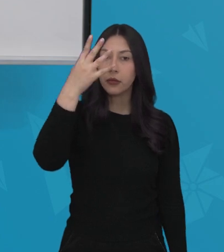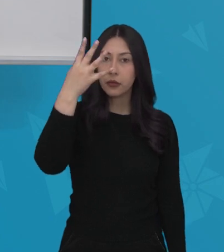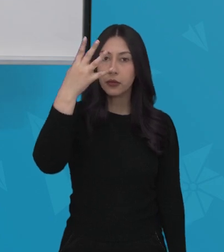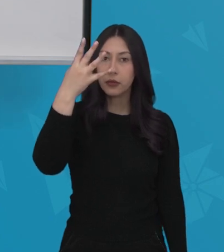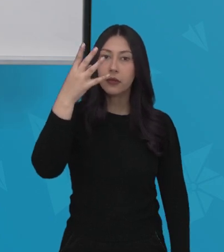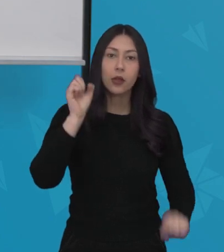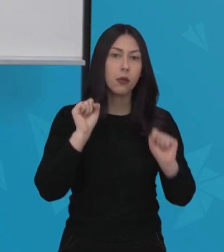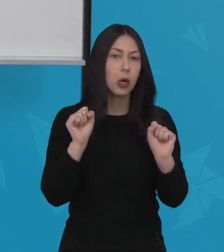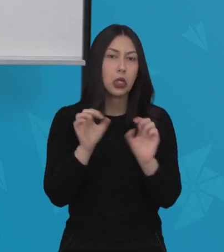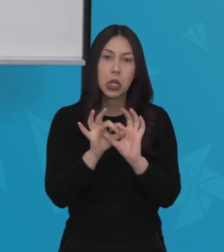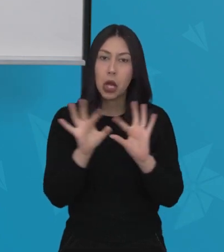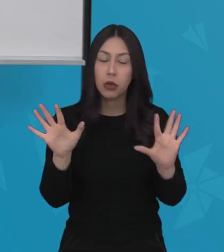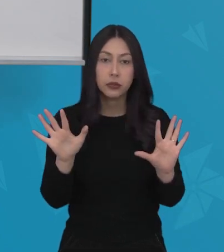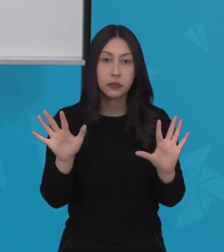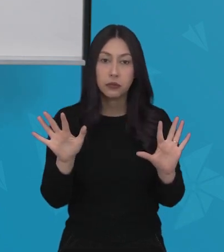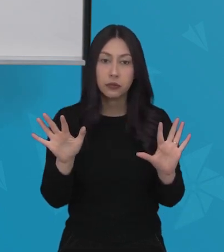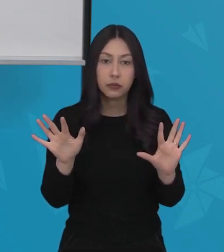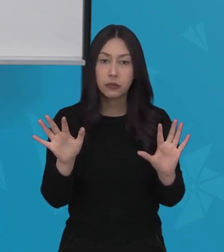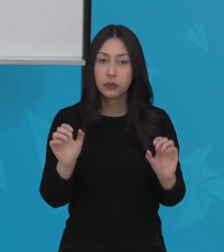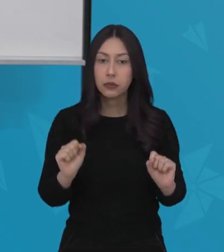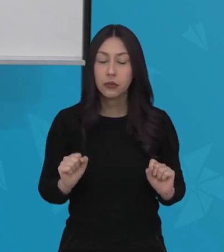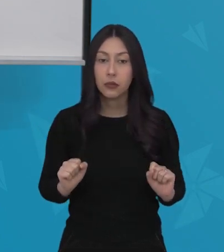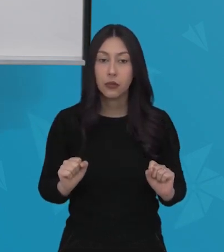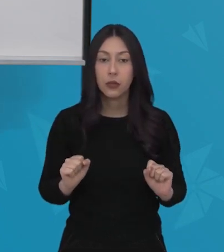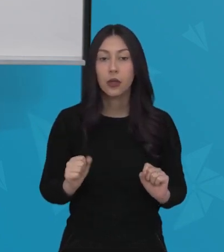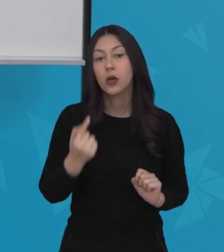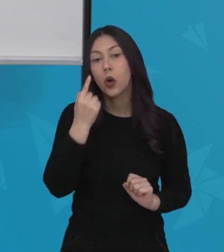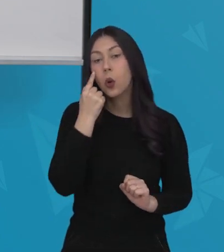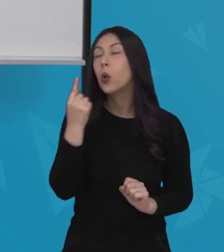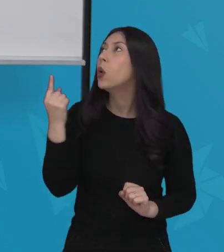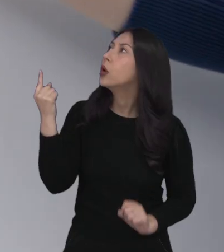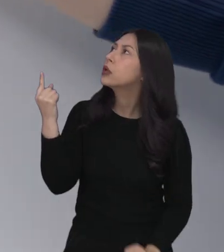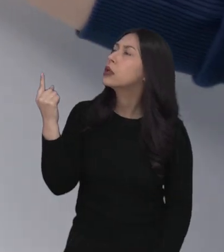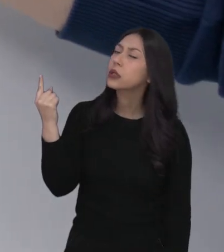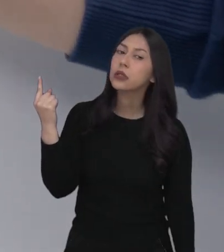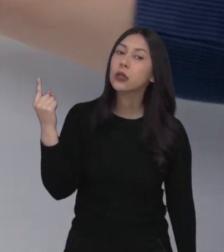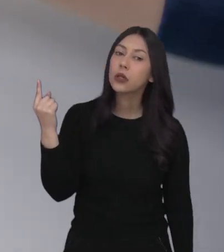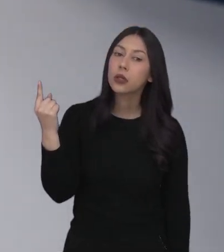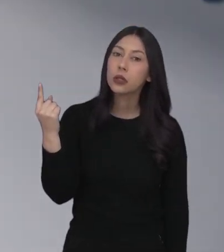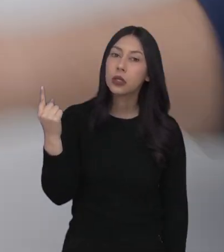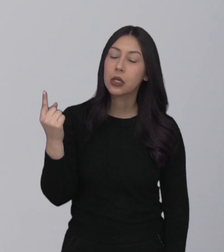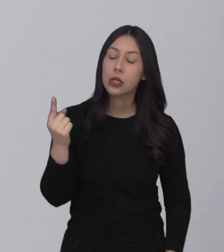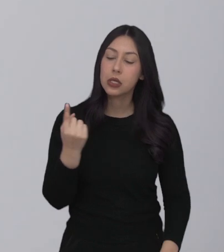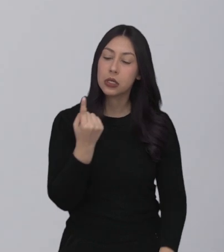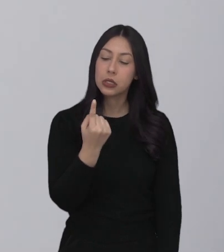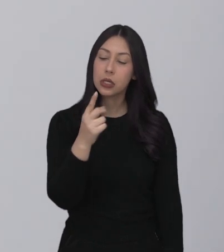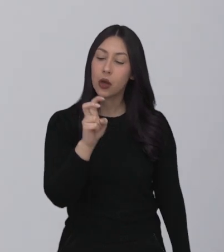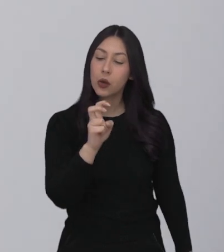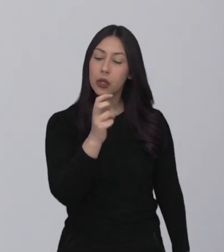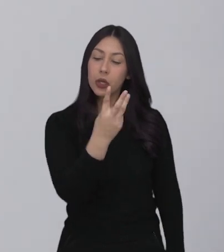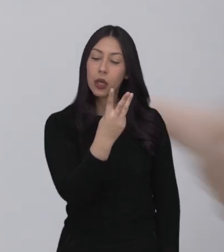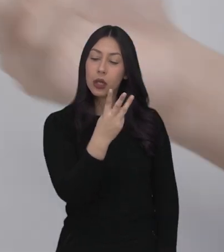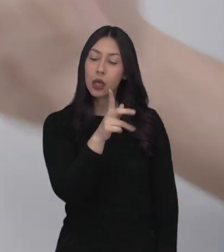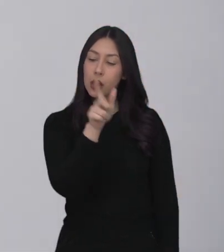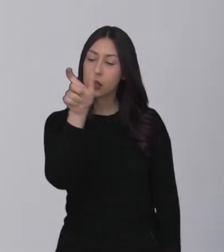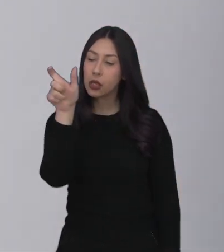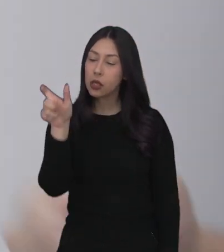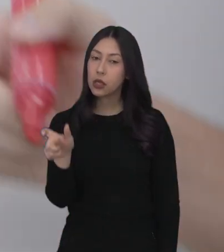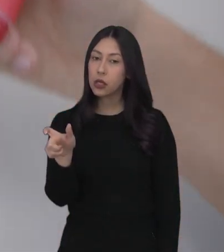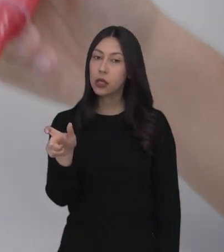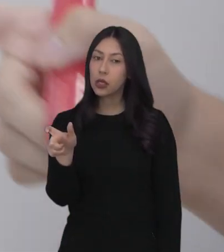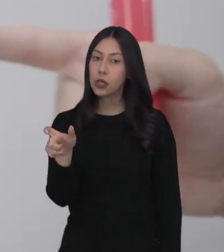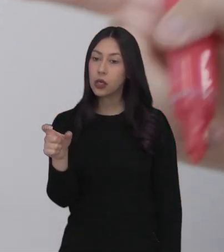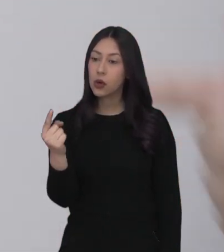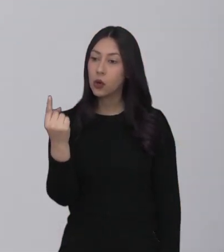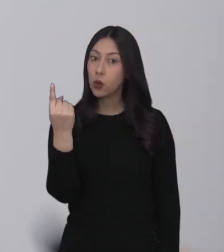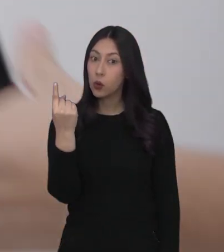expoente, que pode ser qualquer um. Quando a gente olha para o número que está mais à esquerda aqui, esse número